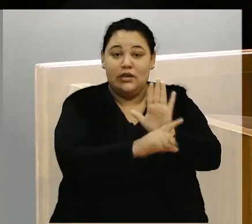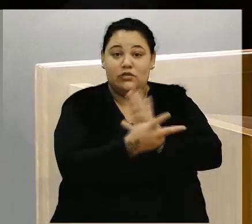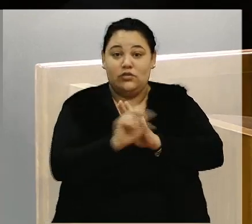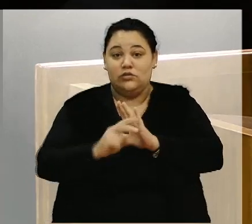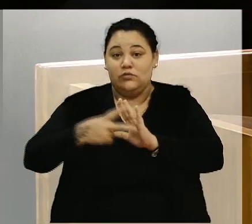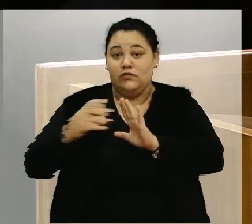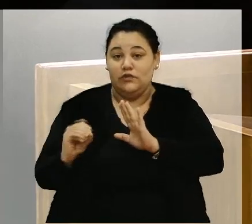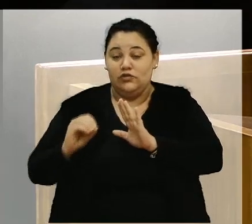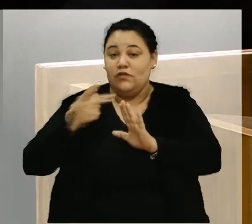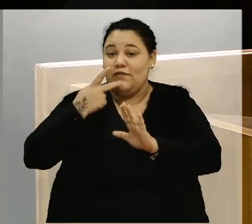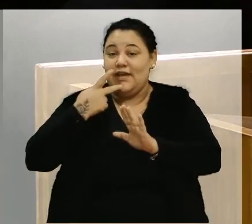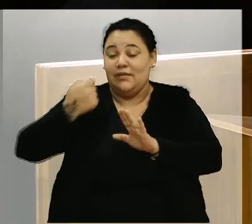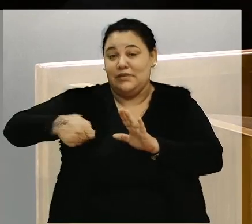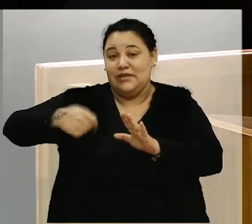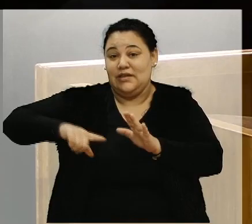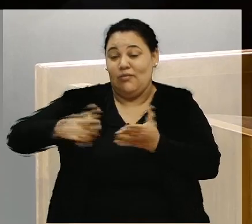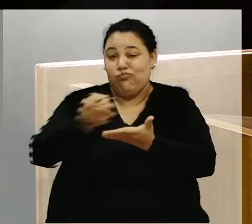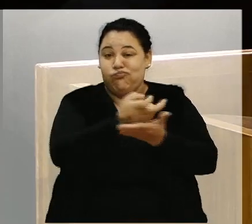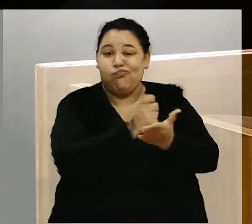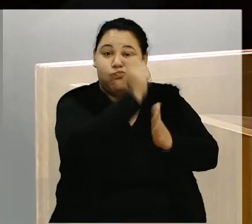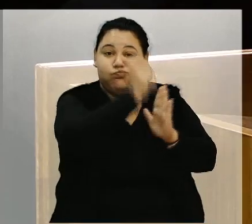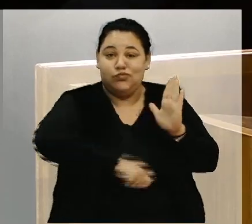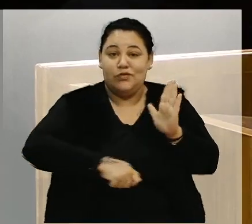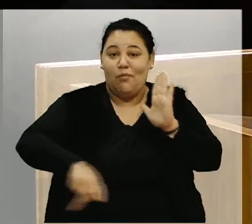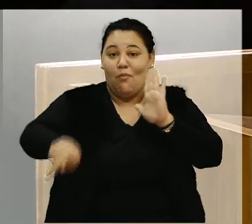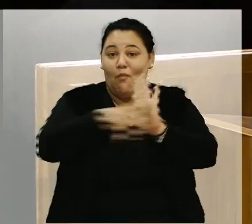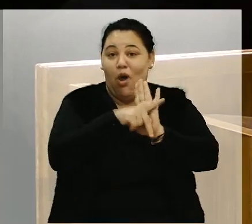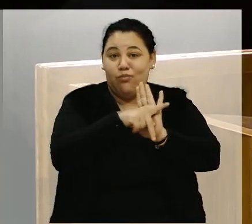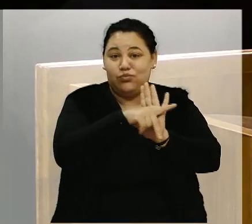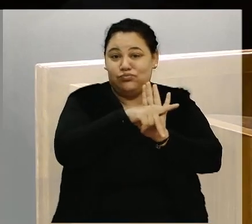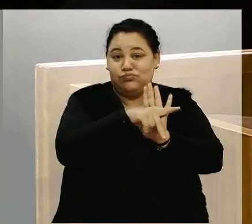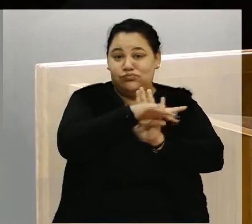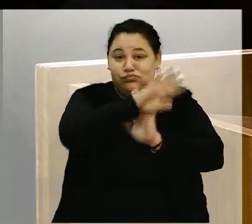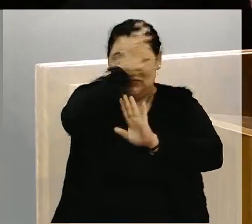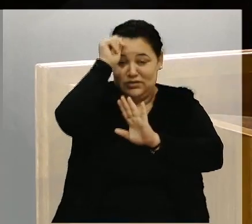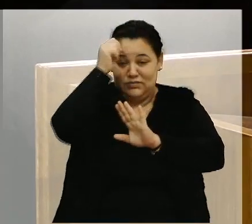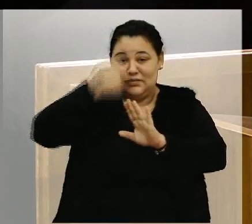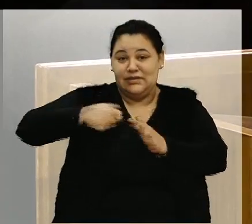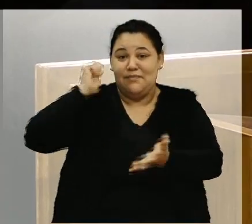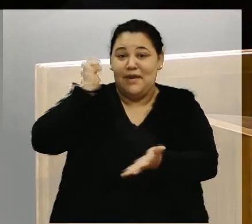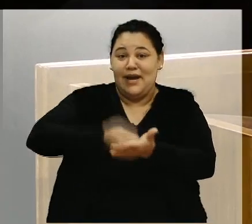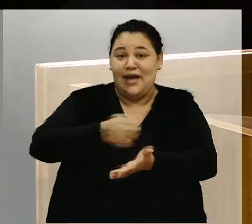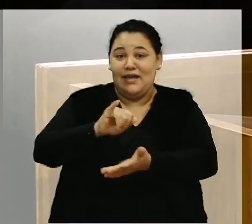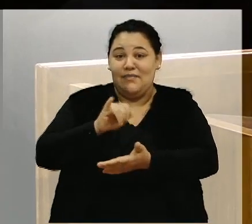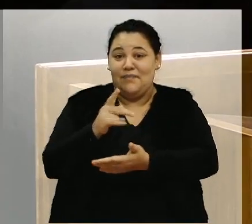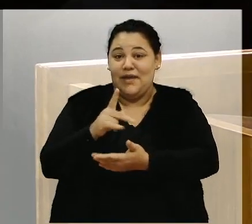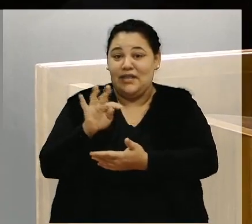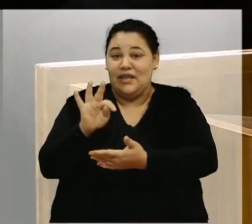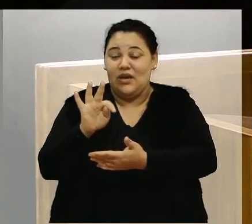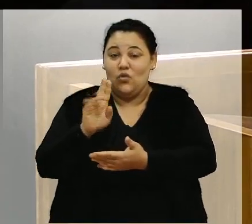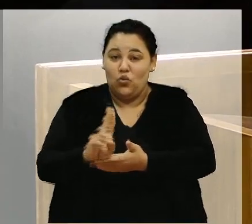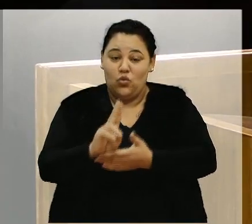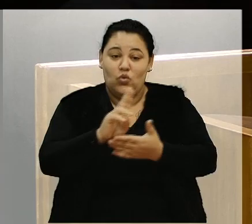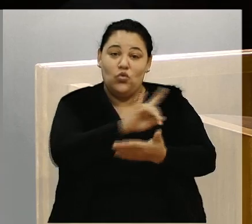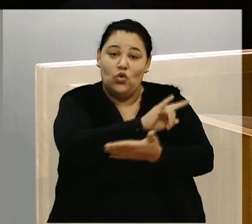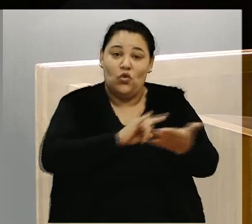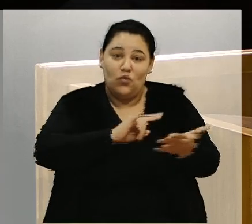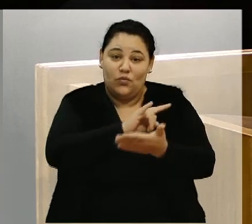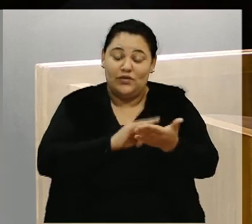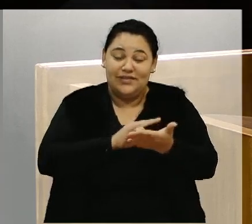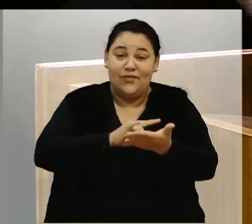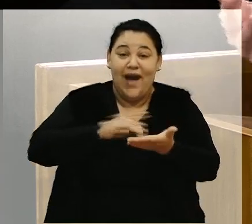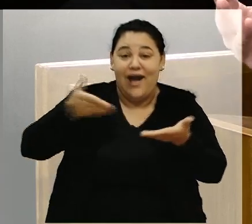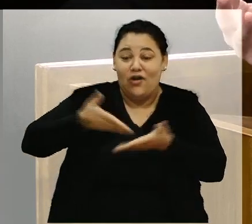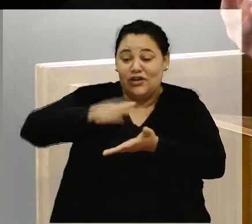tem que ter tributação do município. Significa que ela tem que pagar um IPTU, ou tem que ter uma escritura nesse sentido. Que a gente tire esse termo